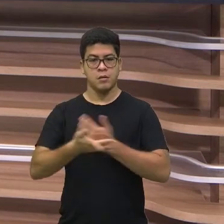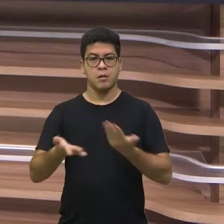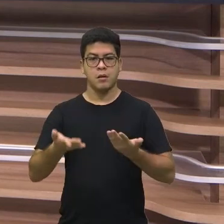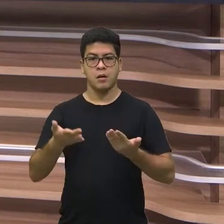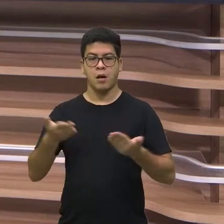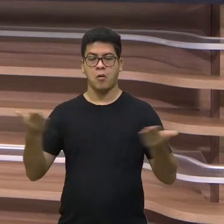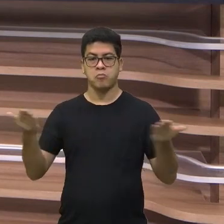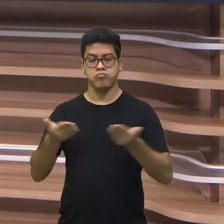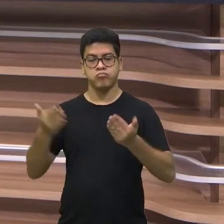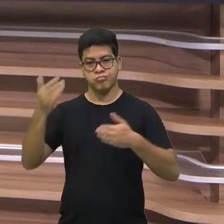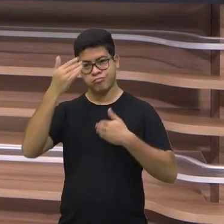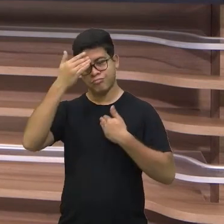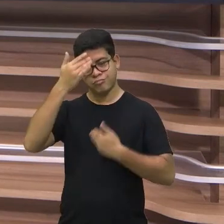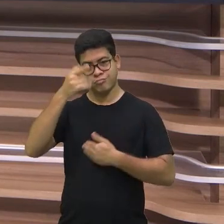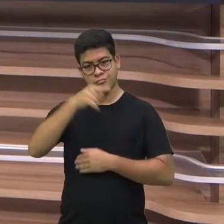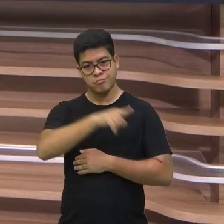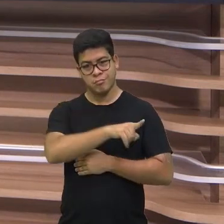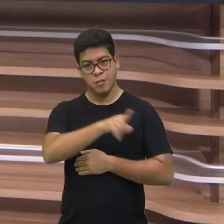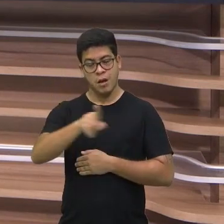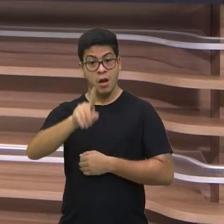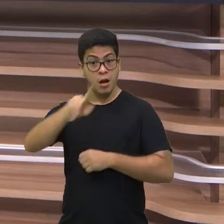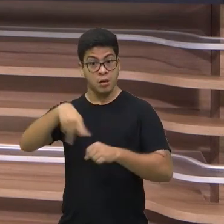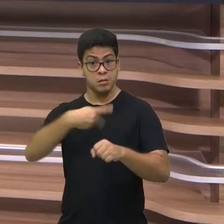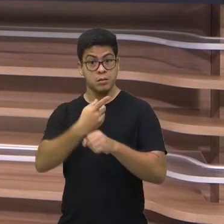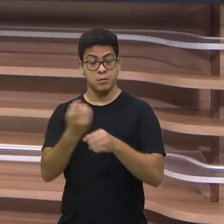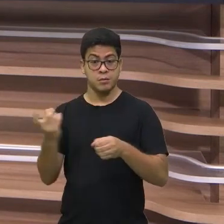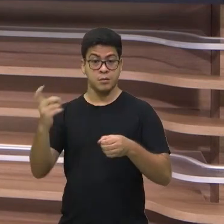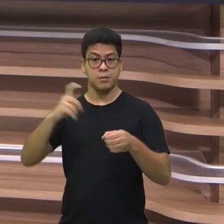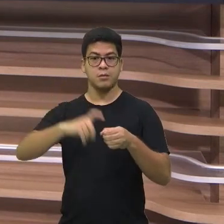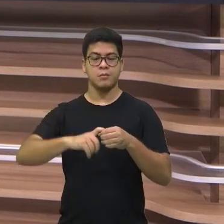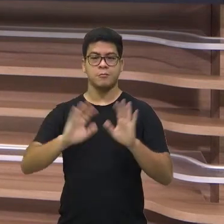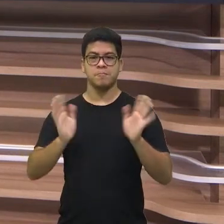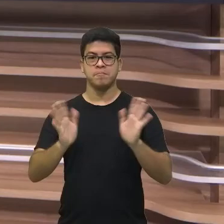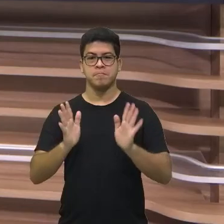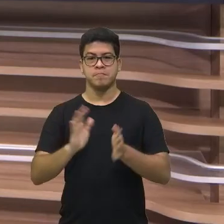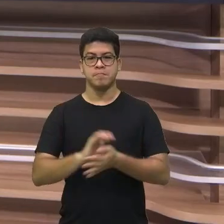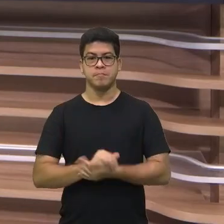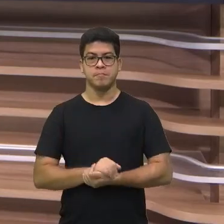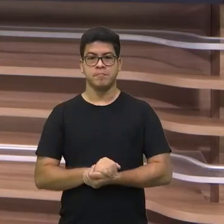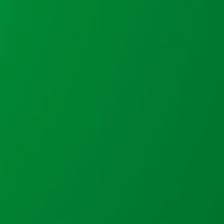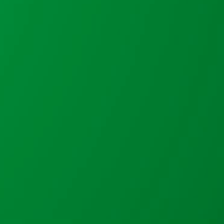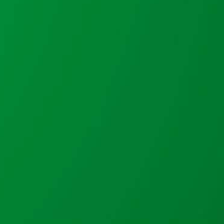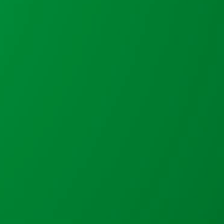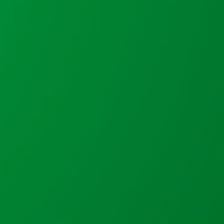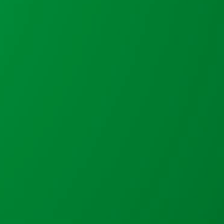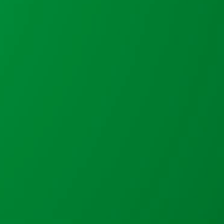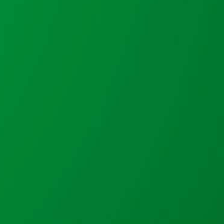de hoje. Espero vocês aqui para uma próxima aula e até a próxima então. Tchau.